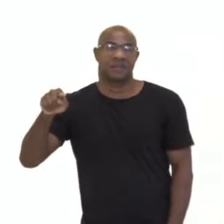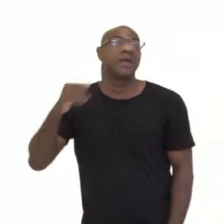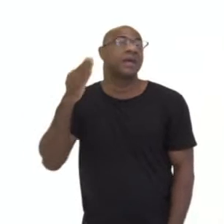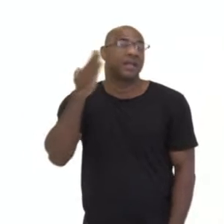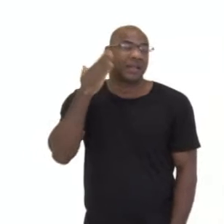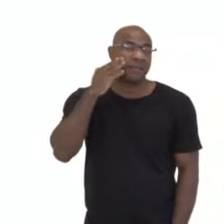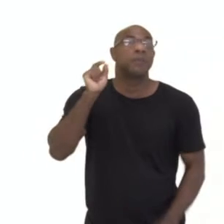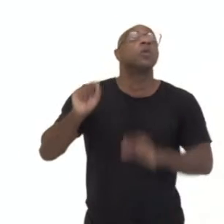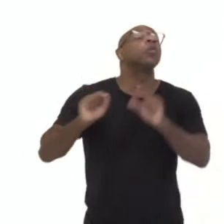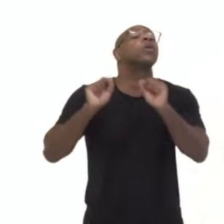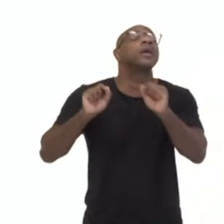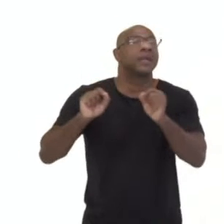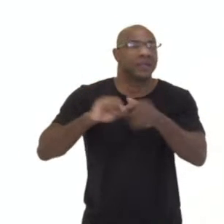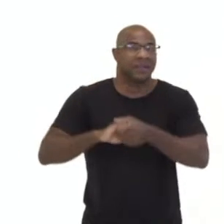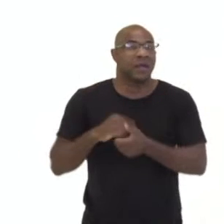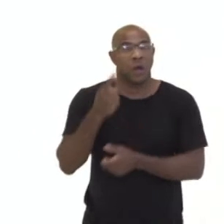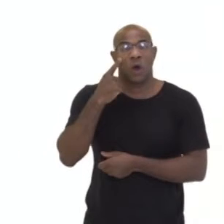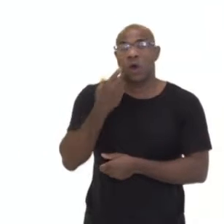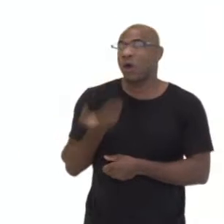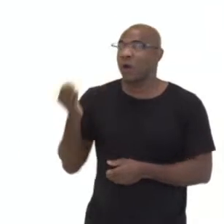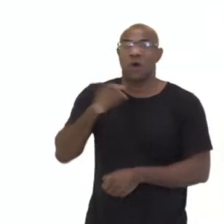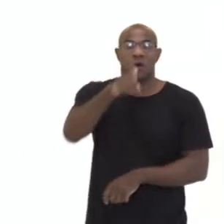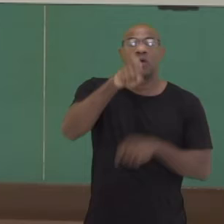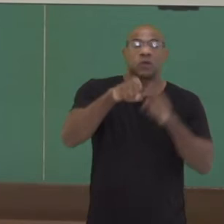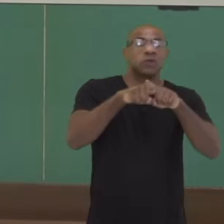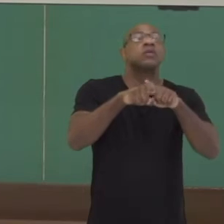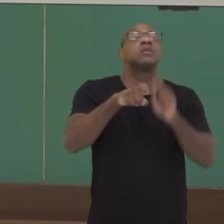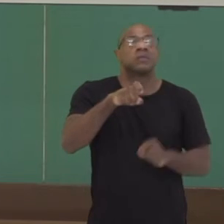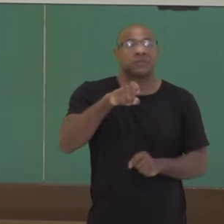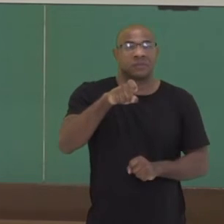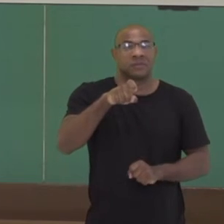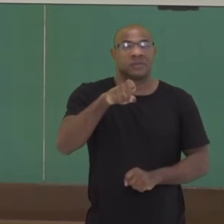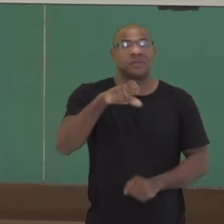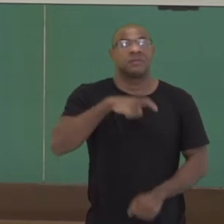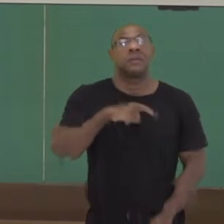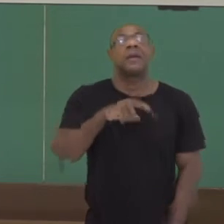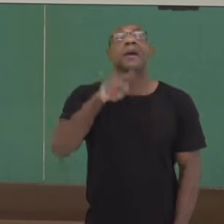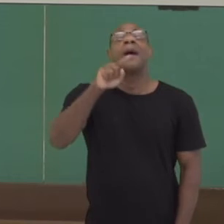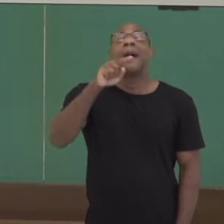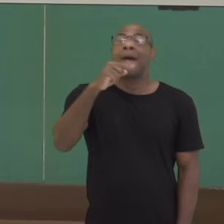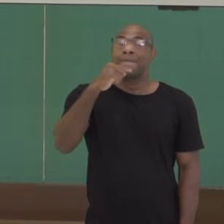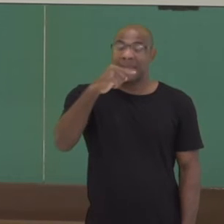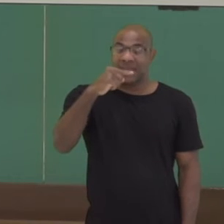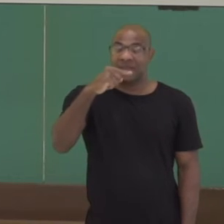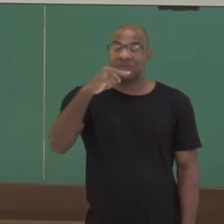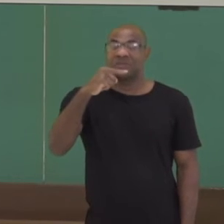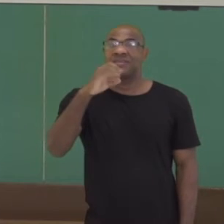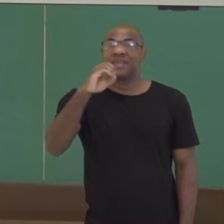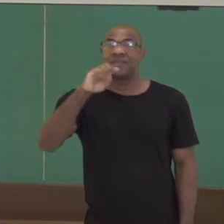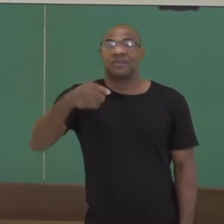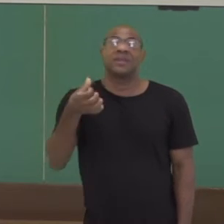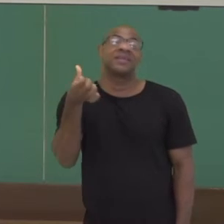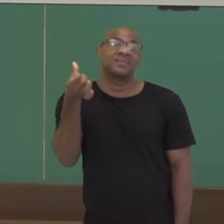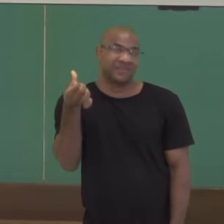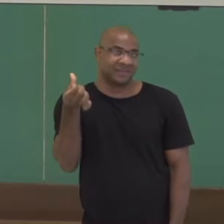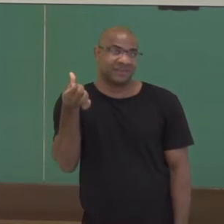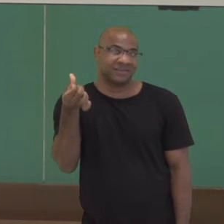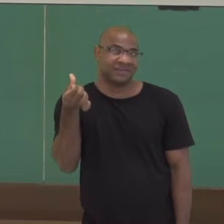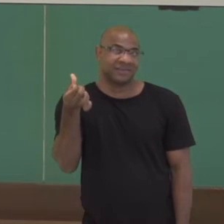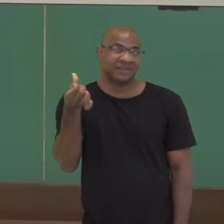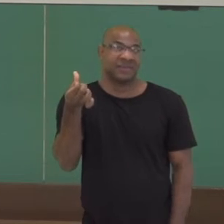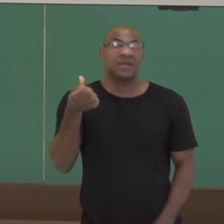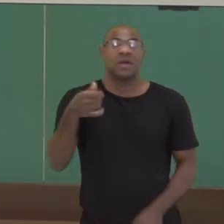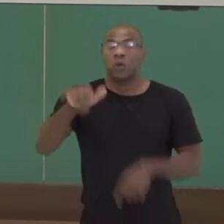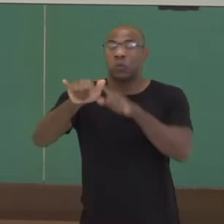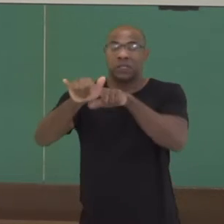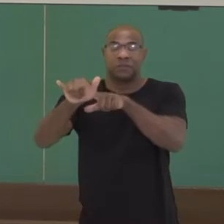Sabendo-se que, veja, o nosso x, ele vale menos 0,6, menos 6 décimos. O